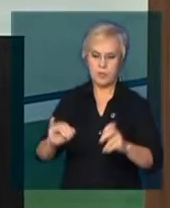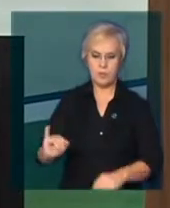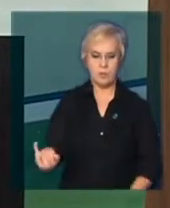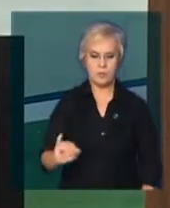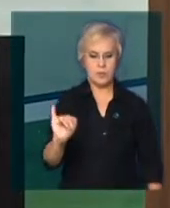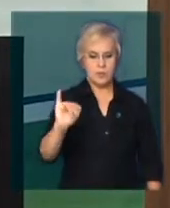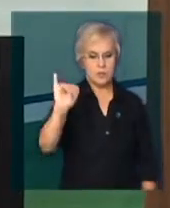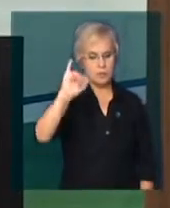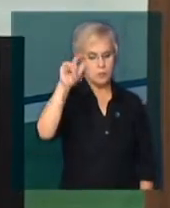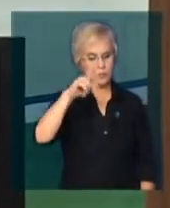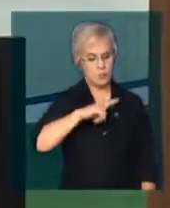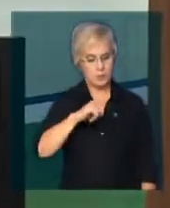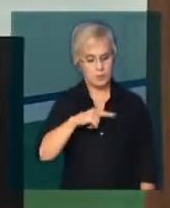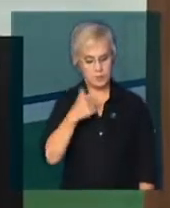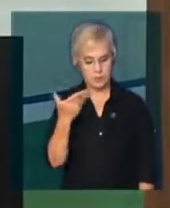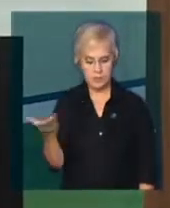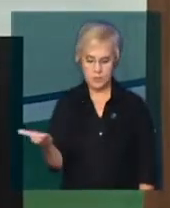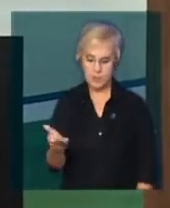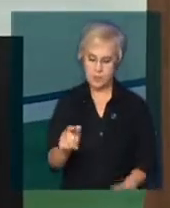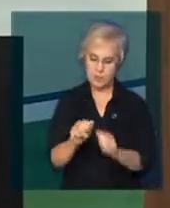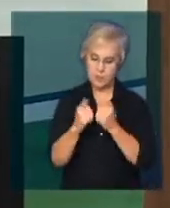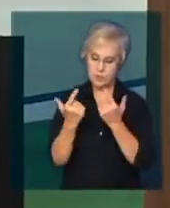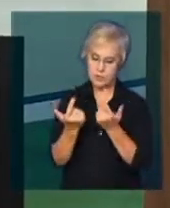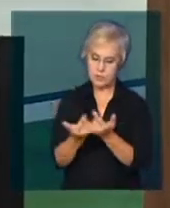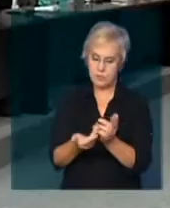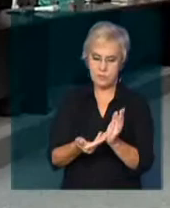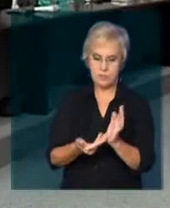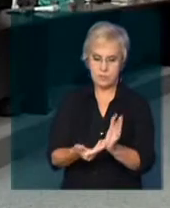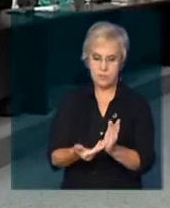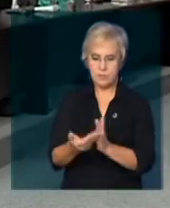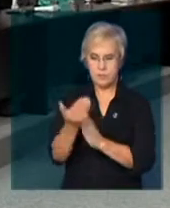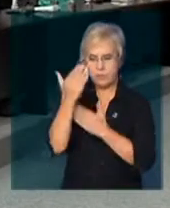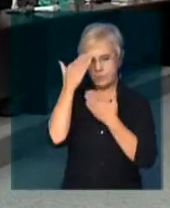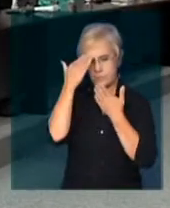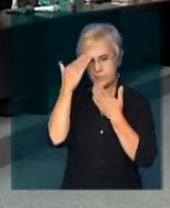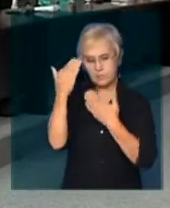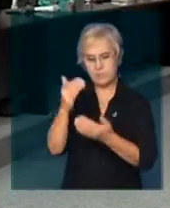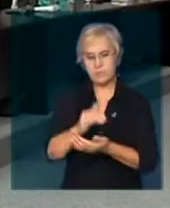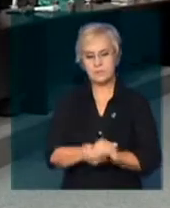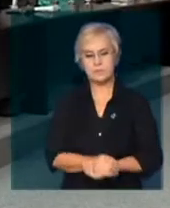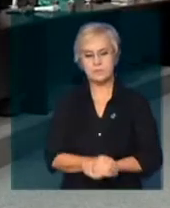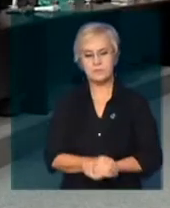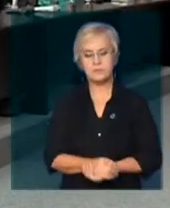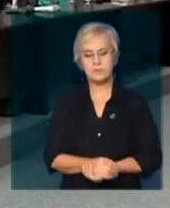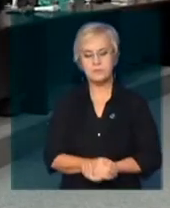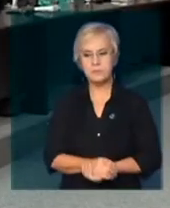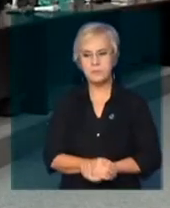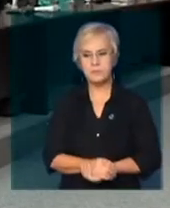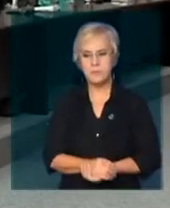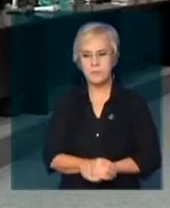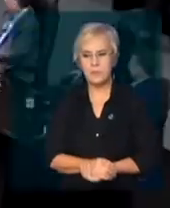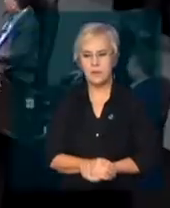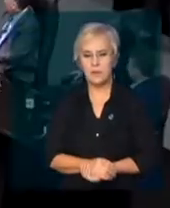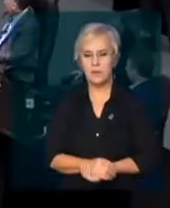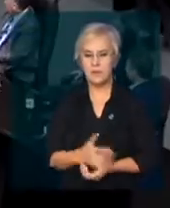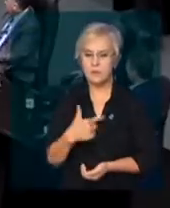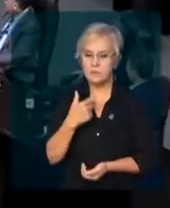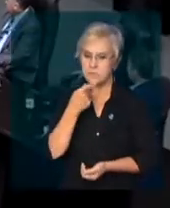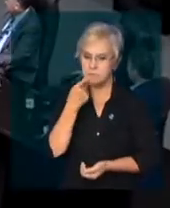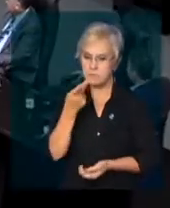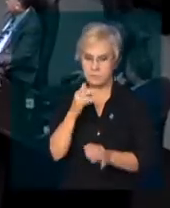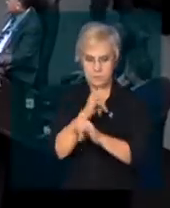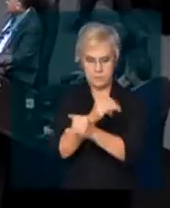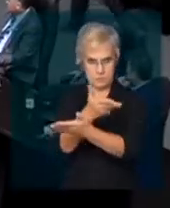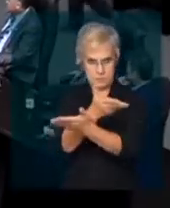relevantes que estão sendo apreciados na Câmara. Muito obrigado a todos vocês. Obrigado, presidente. Gostaria de lembrar ao